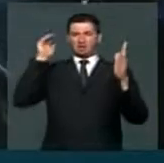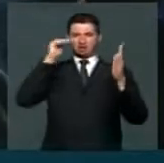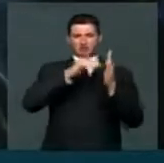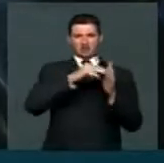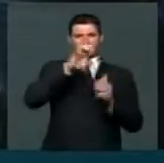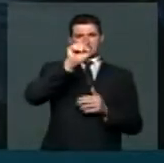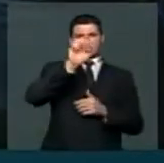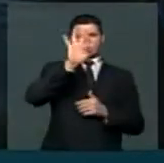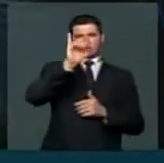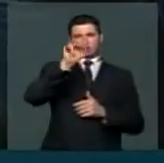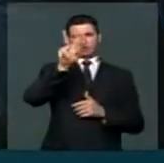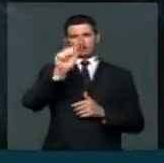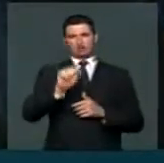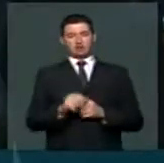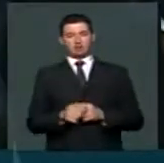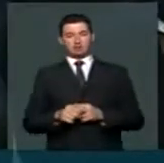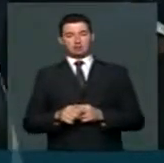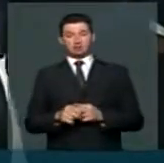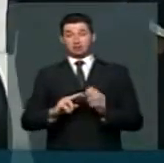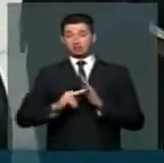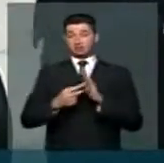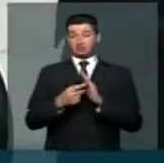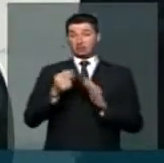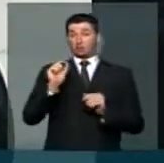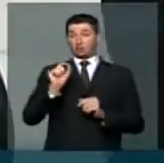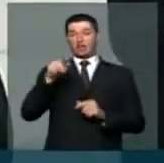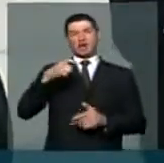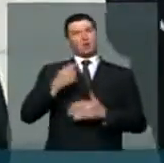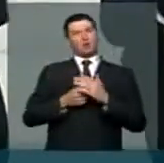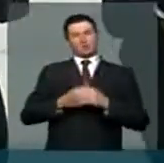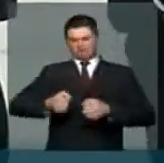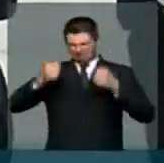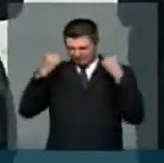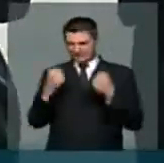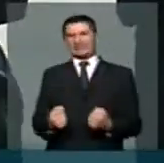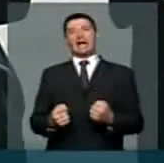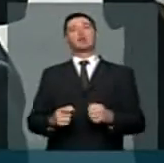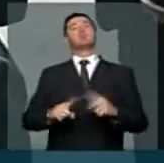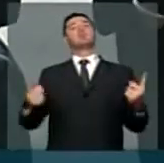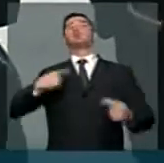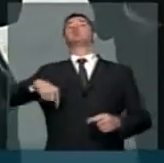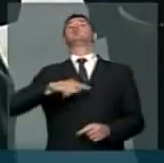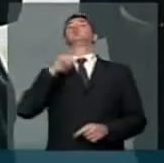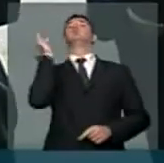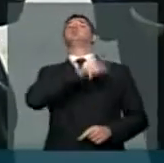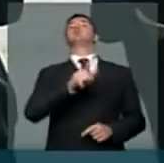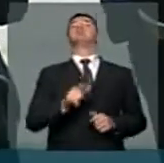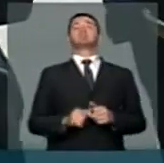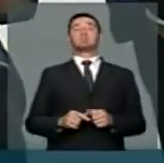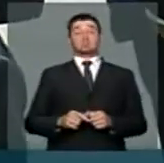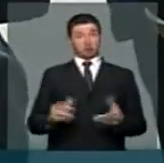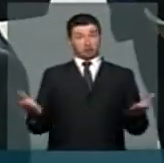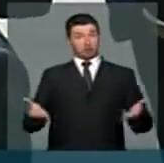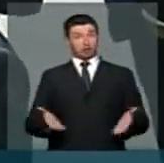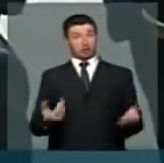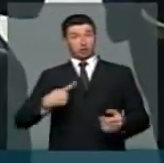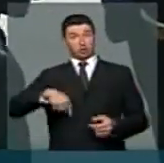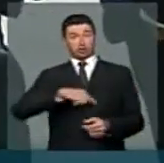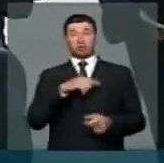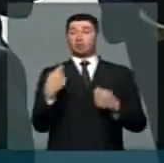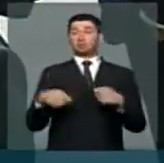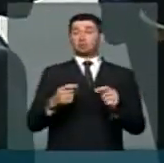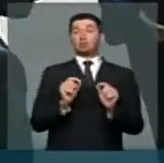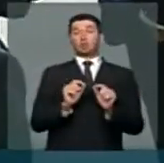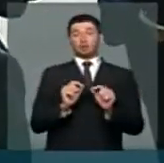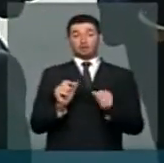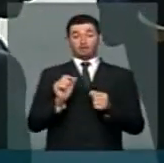Estiva. Significa dizer, foi uma luta dura, mas nós vencemos. Agora nós temos que fazer